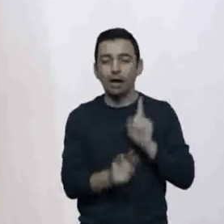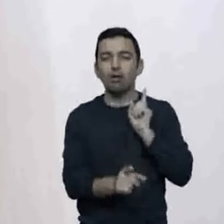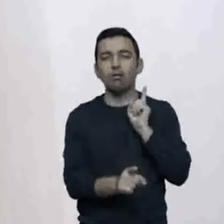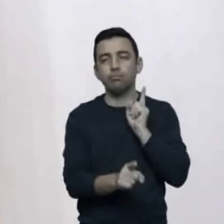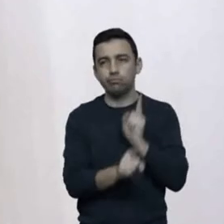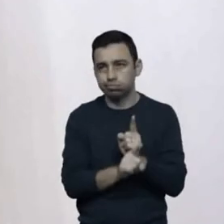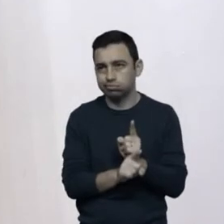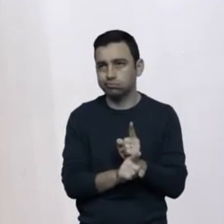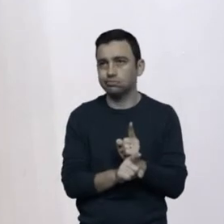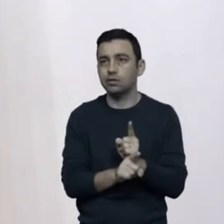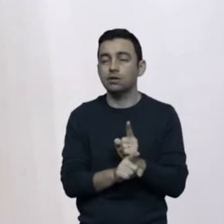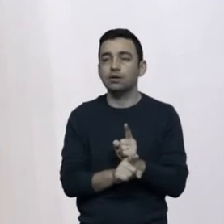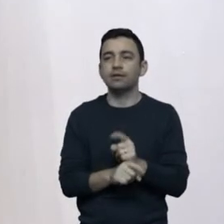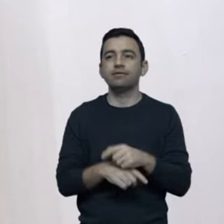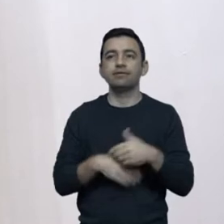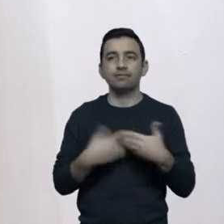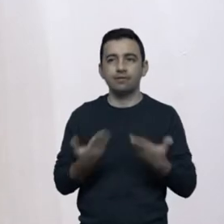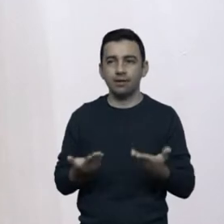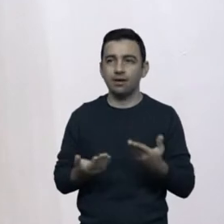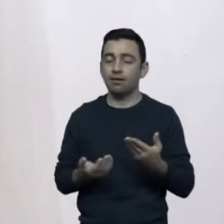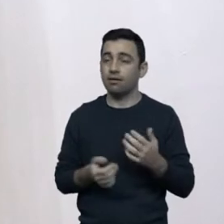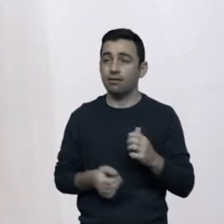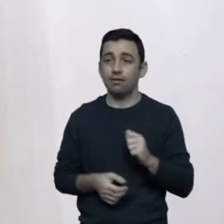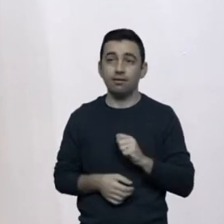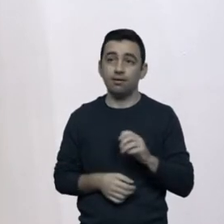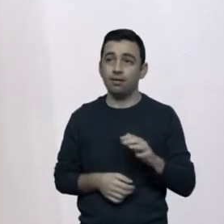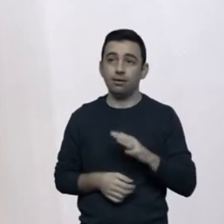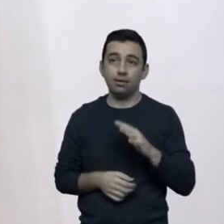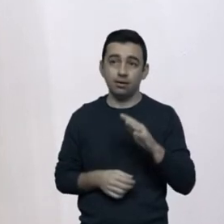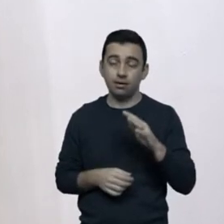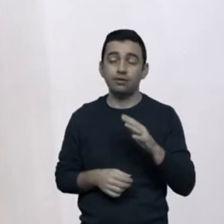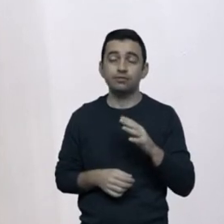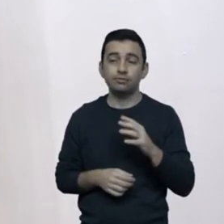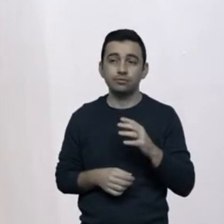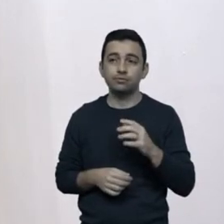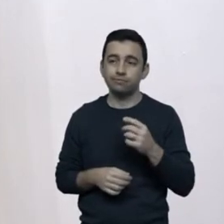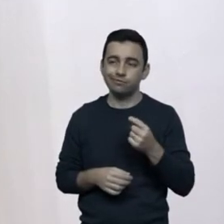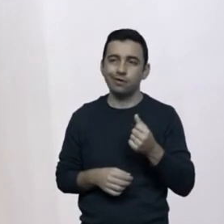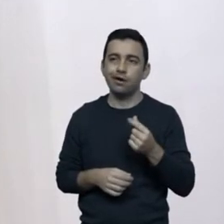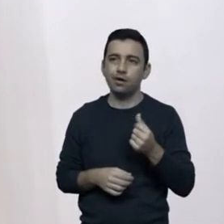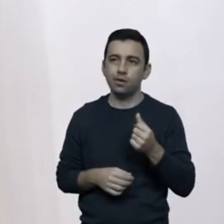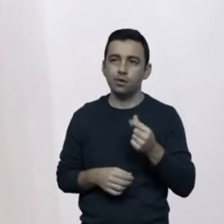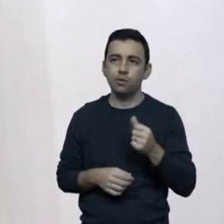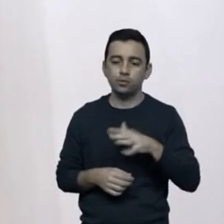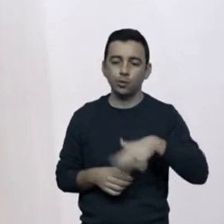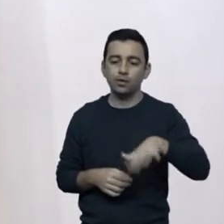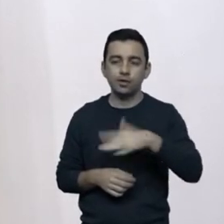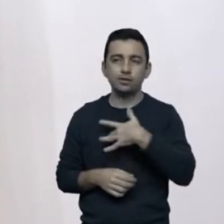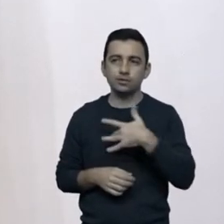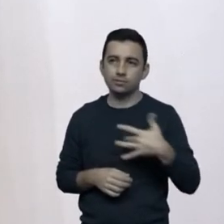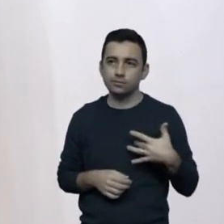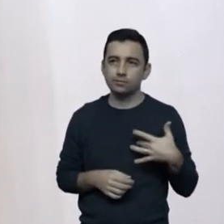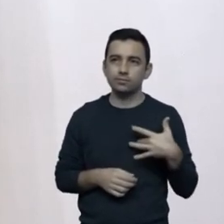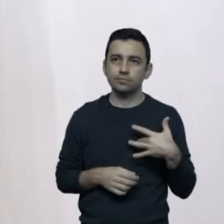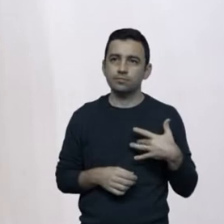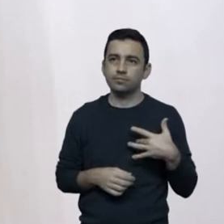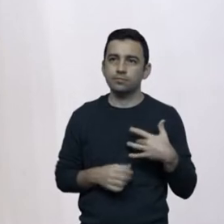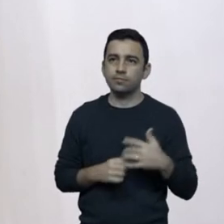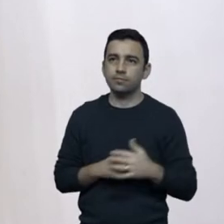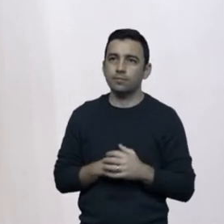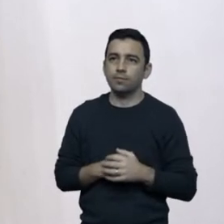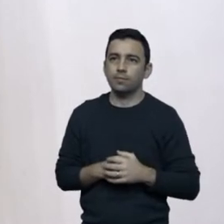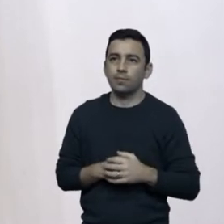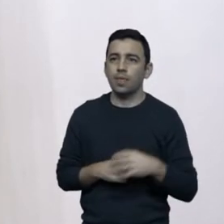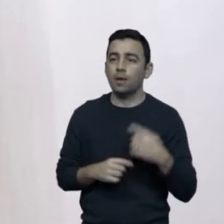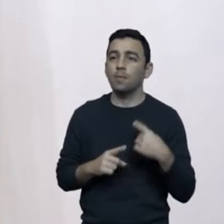leva a um custo absurdo na área da saúde também, deputado, presidente. Né? Um custo,